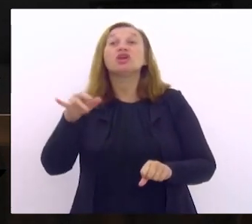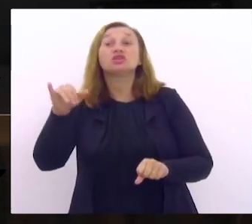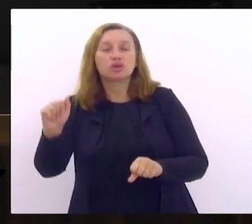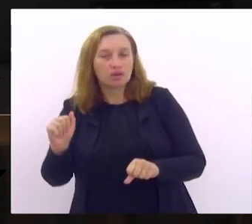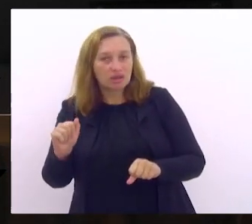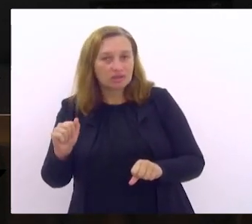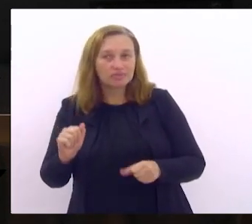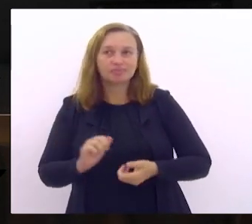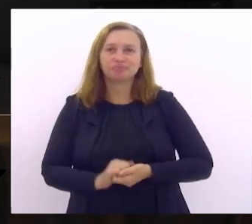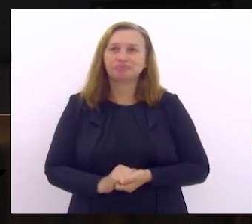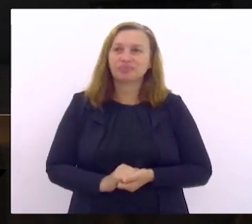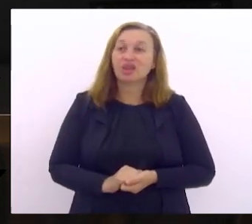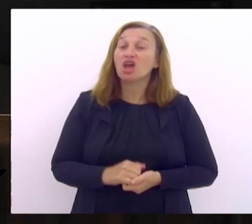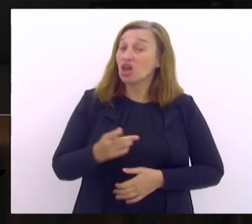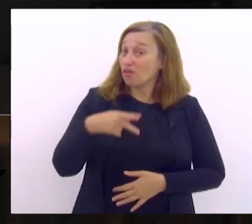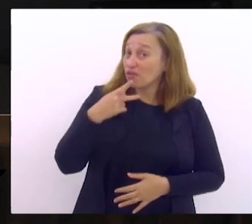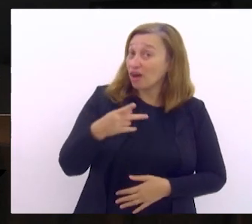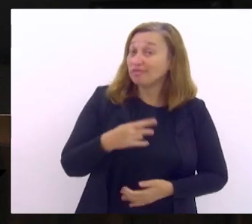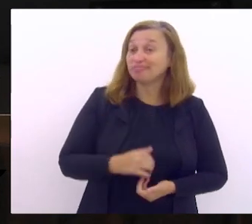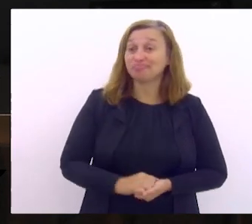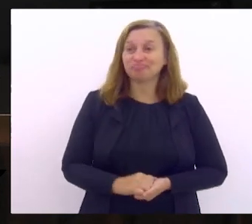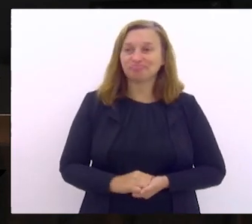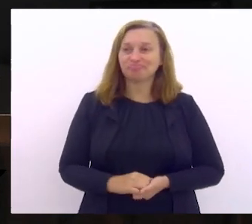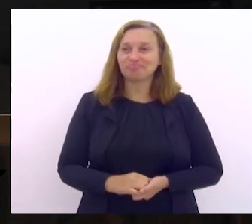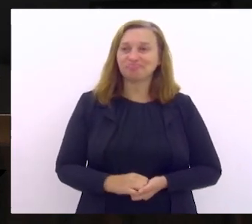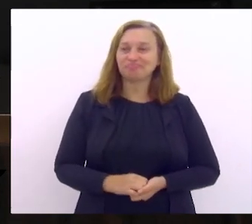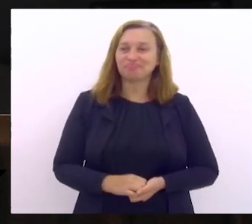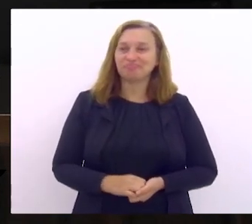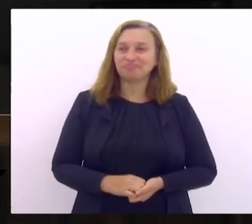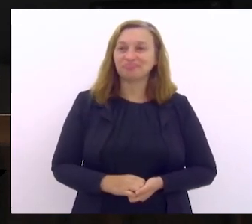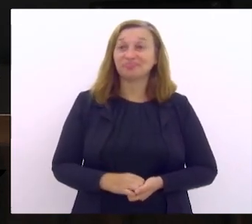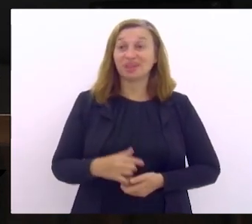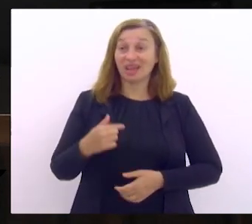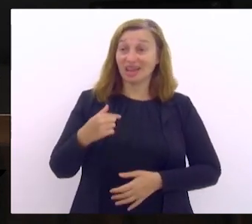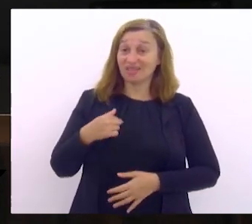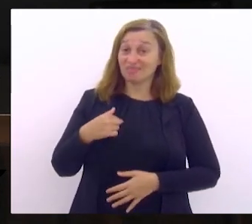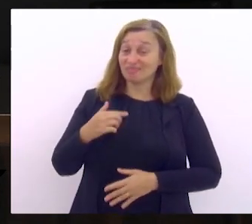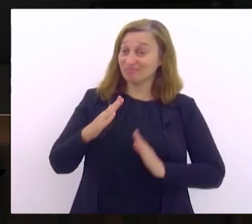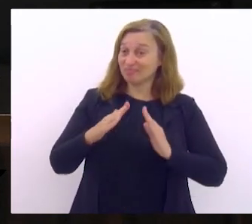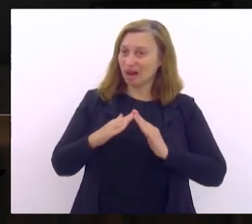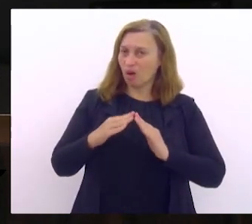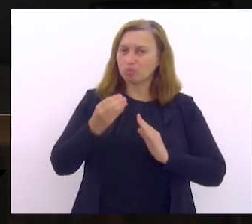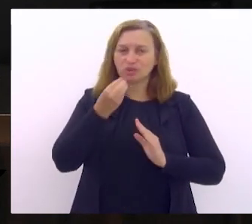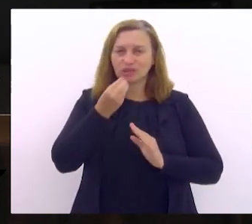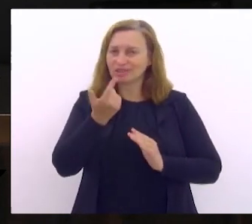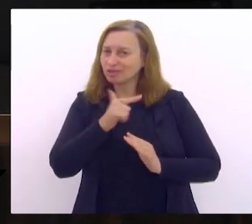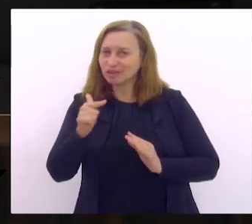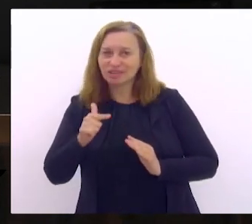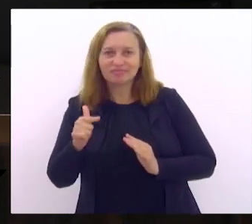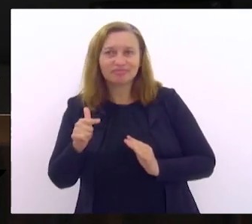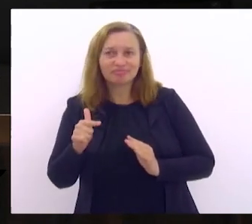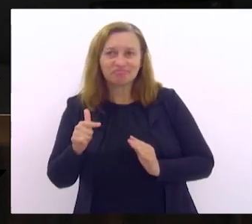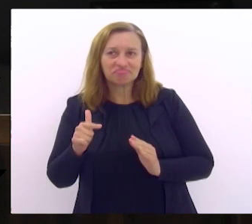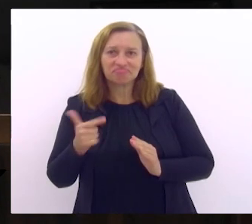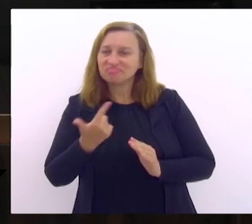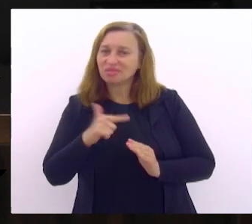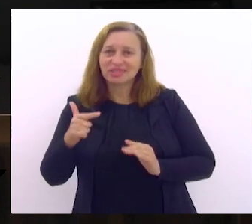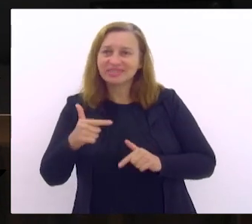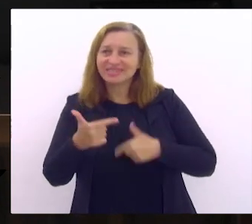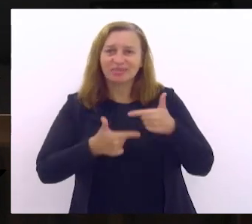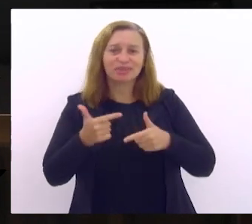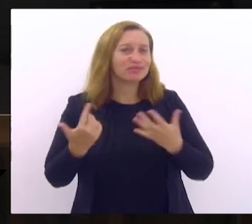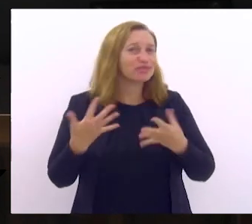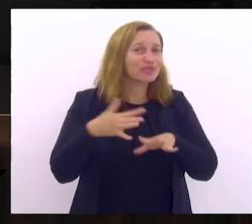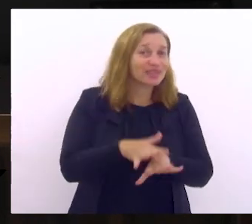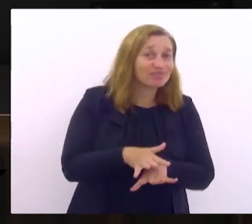Barros. Eu digo isso porque onde que eu morava não tinha oportunidade. Não tinha esse trabalho de